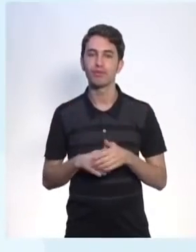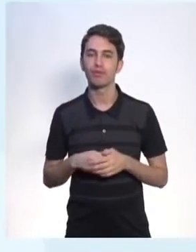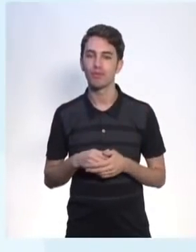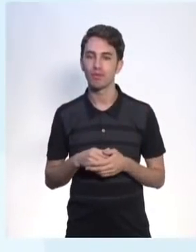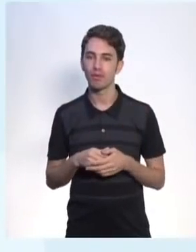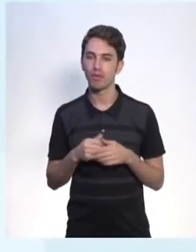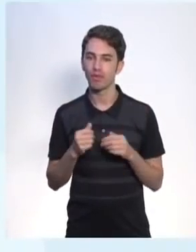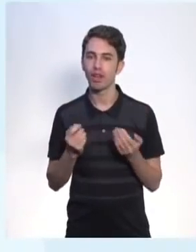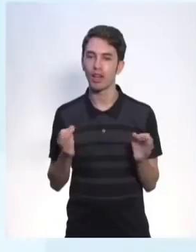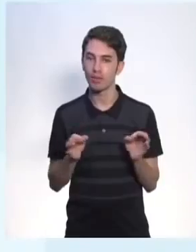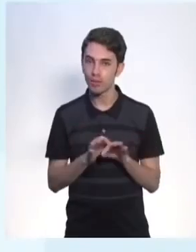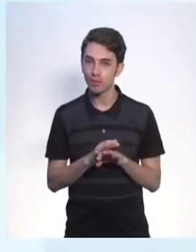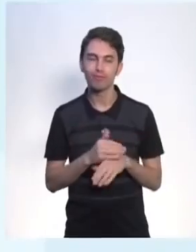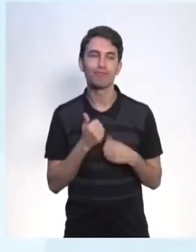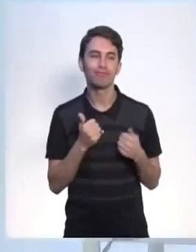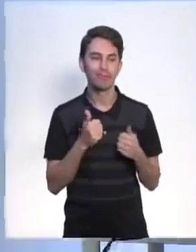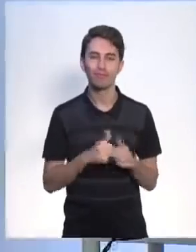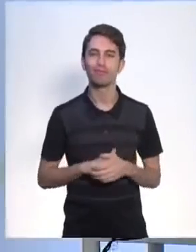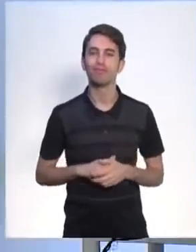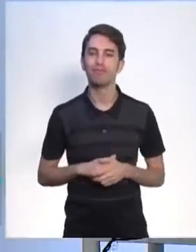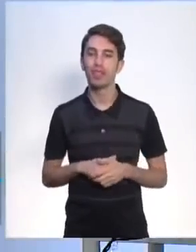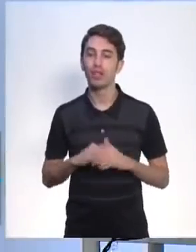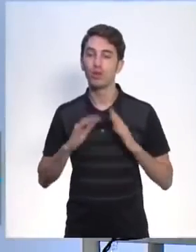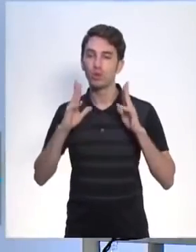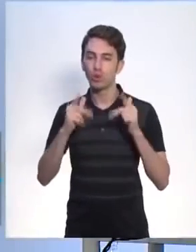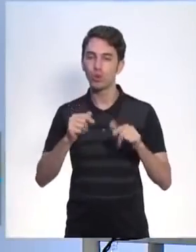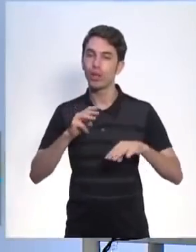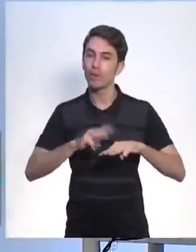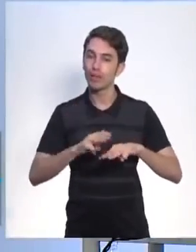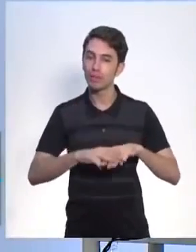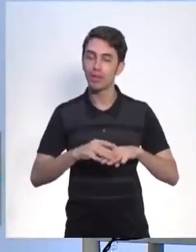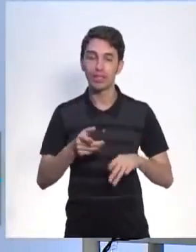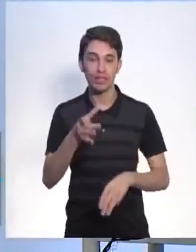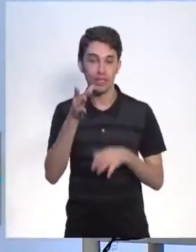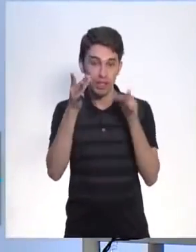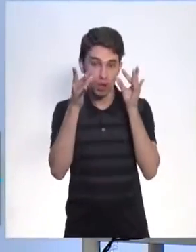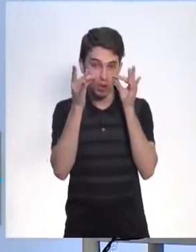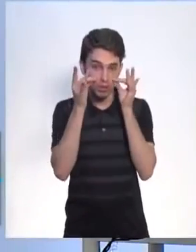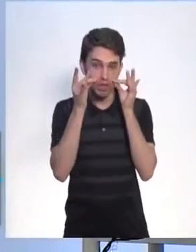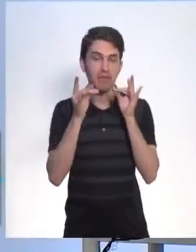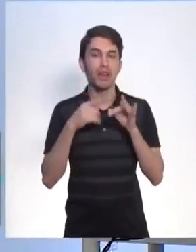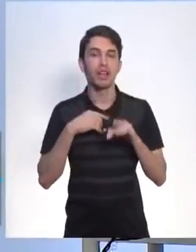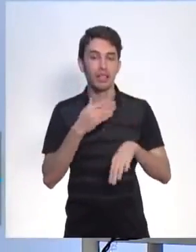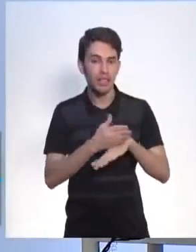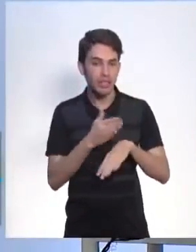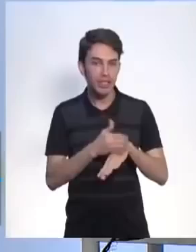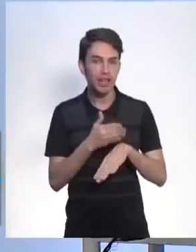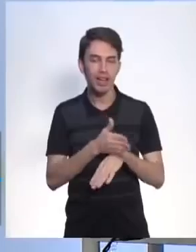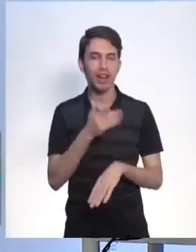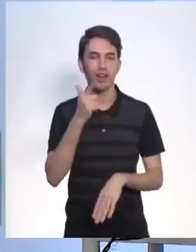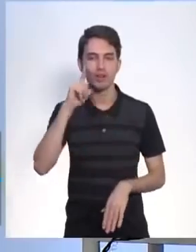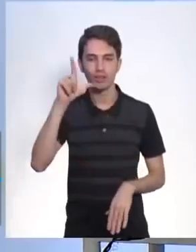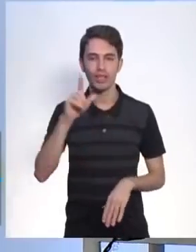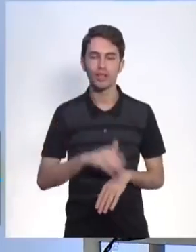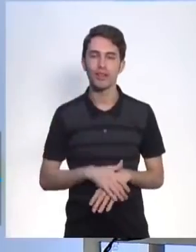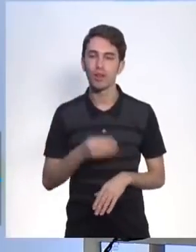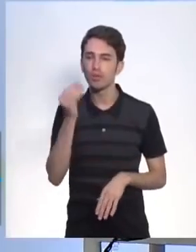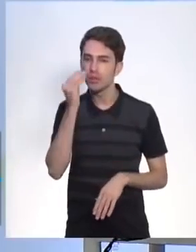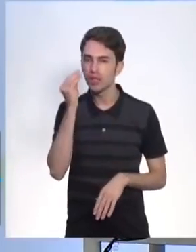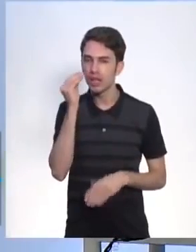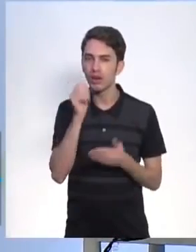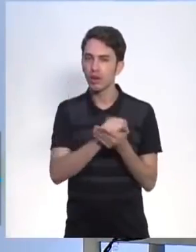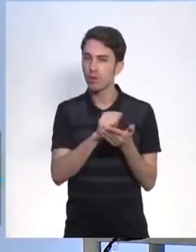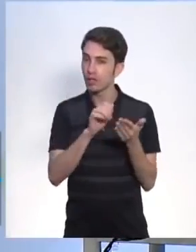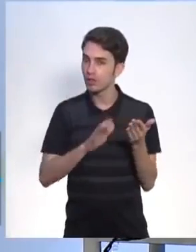Fechado? Fechado. Então, tudo na matemática, né, nós temos que observar que, às vezes, exercitando, nós conseguimos. Vamos tentar um